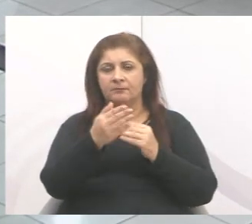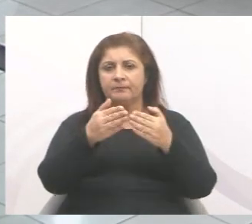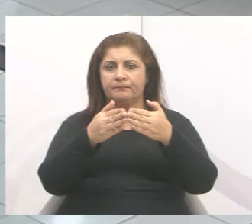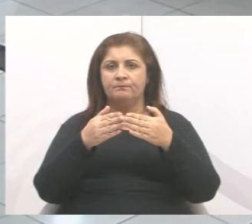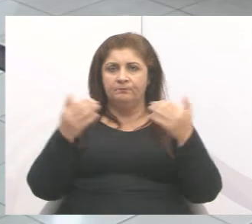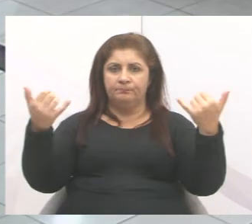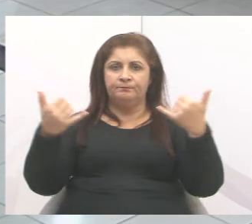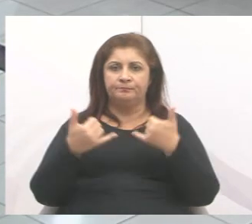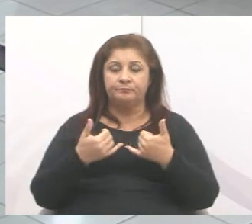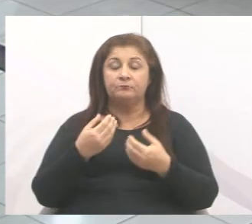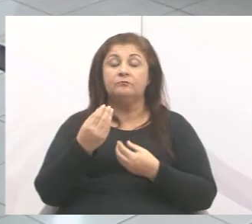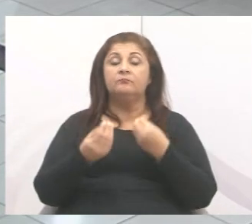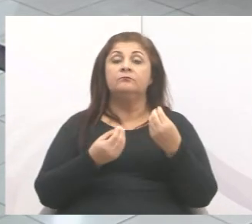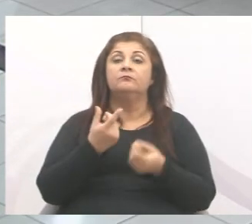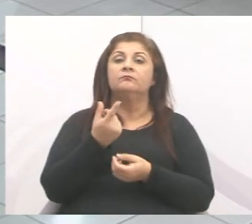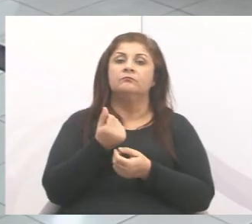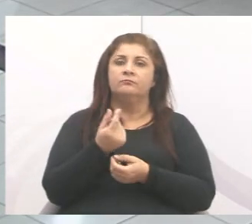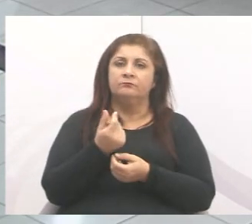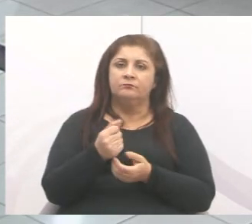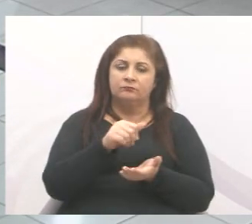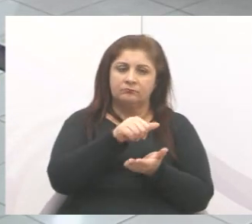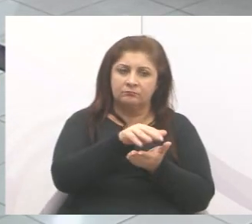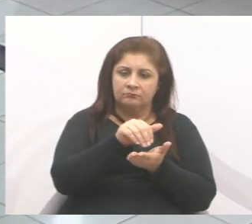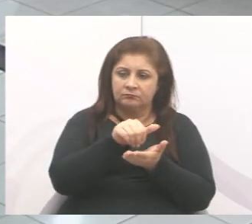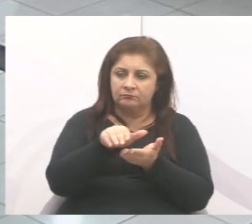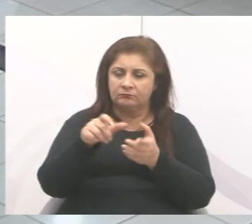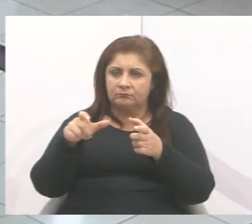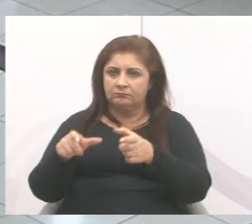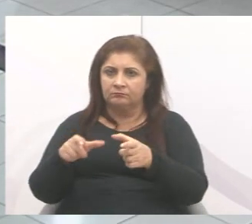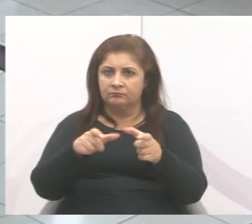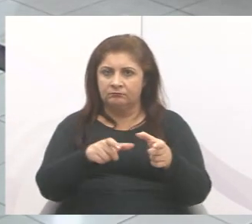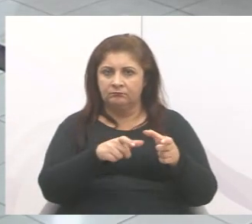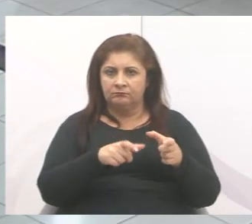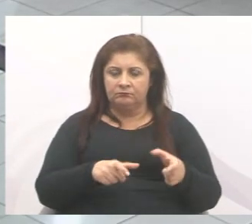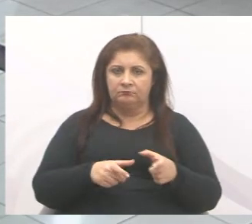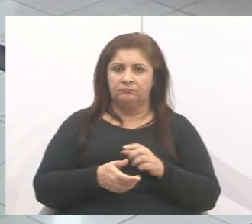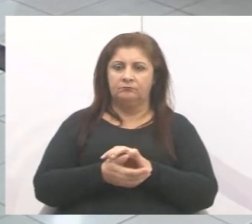para saber quais os valores serão destinados para quais